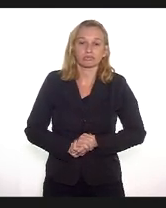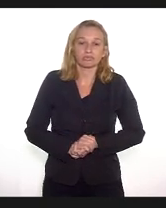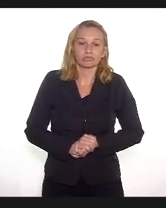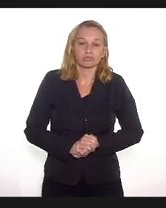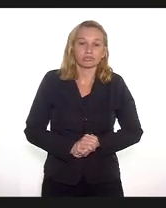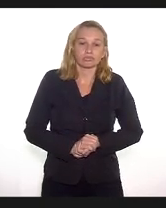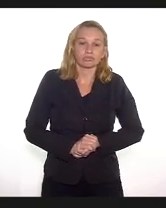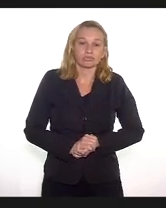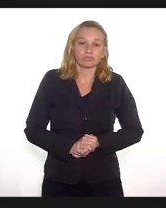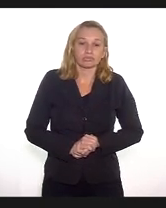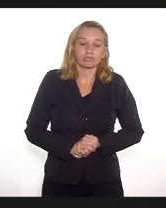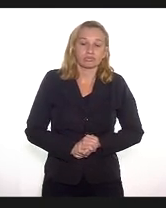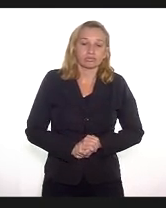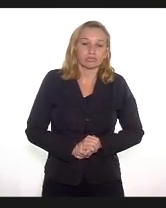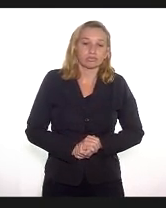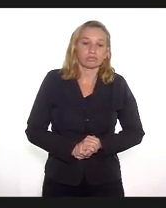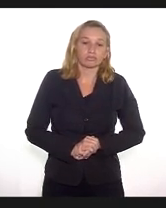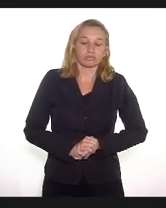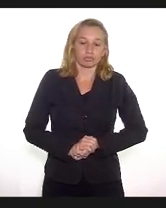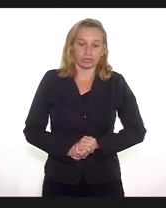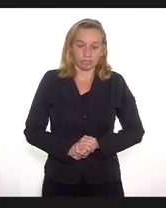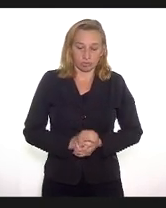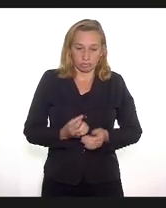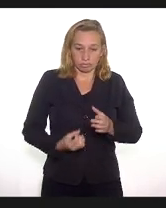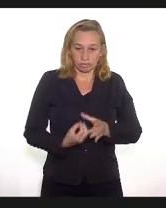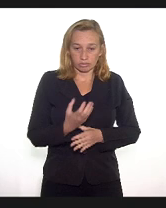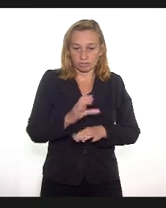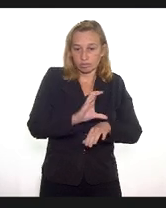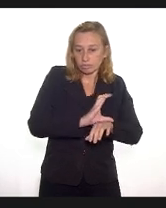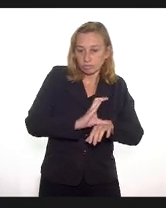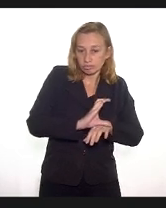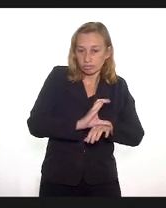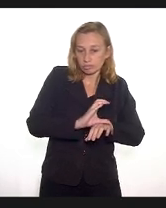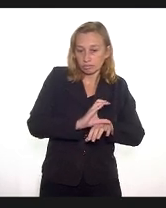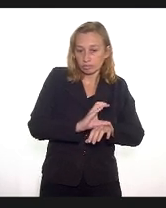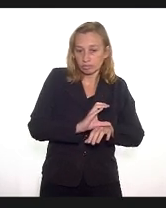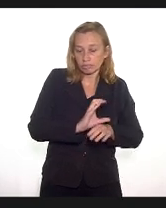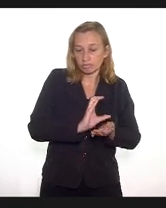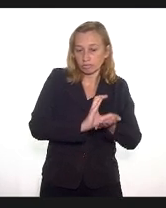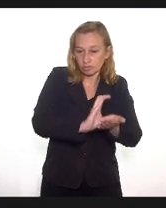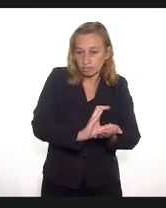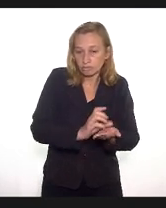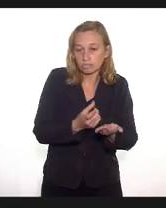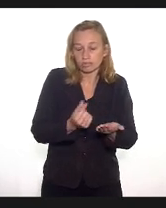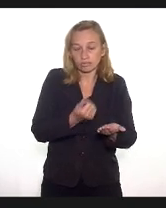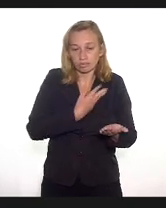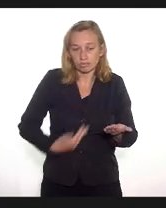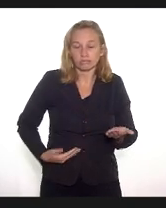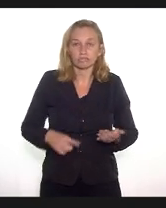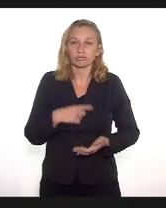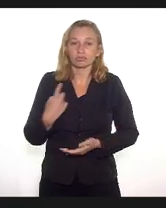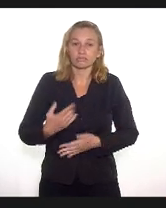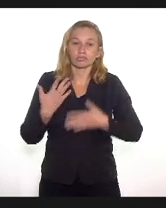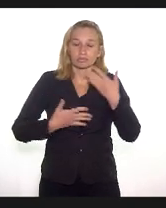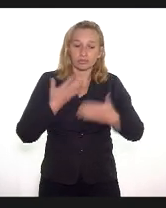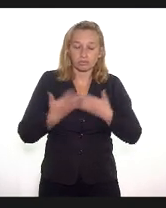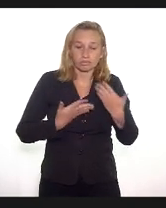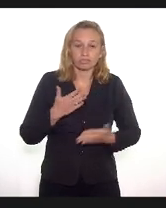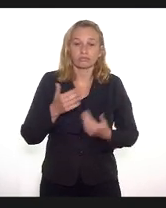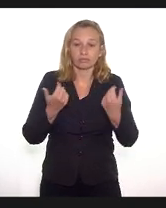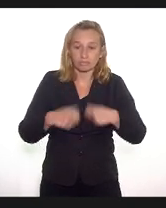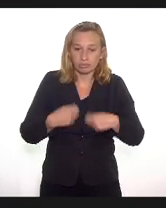a partir de recursos públicos, é uma ideia que nos agrada muito. Todavia, há uma necessidade de